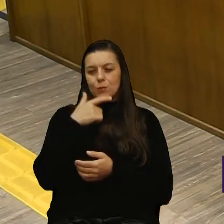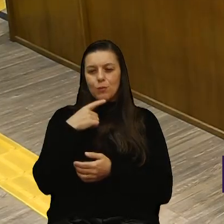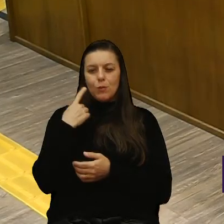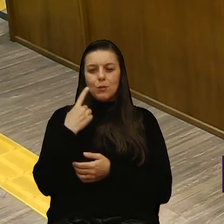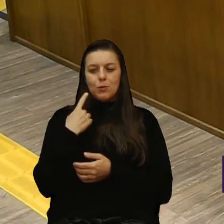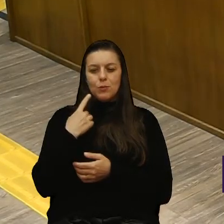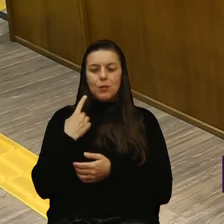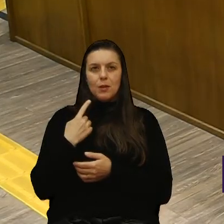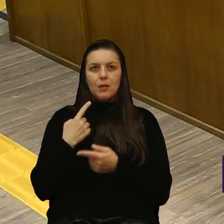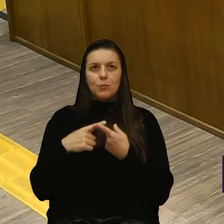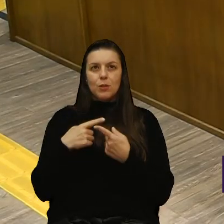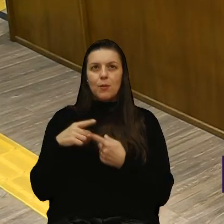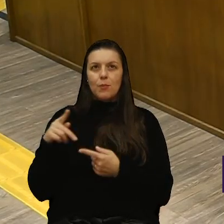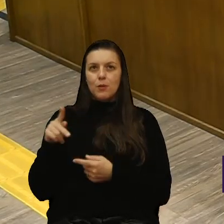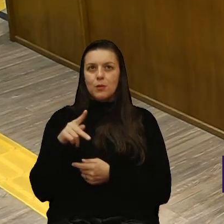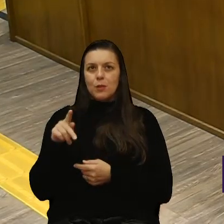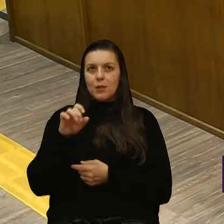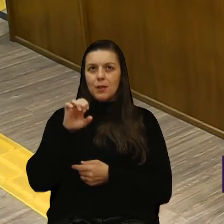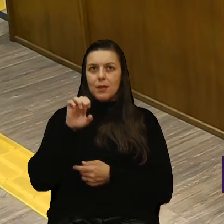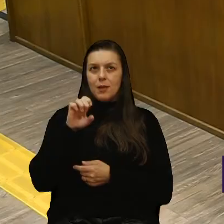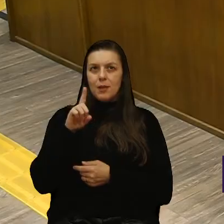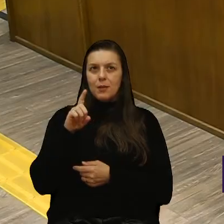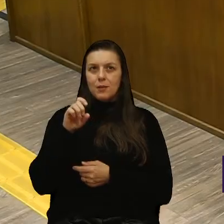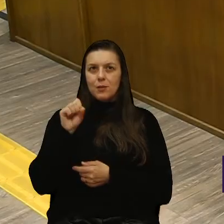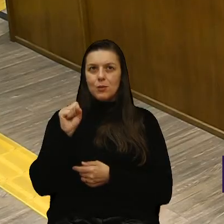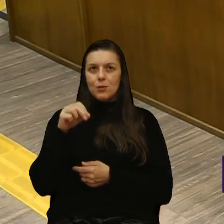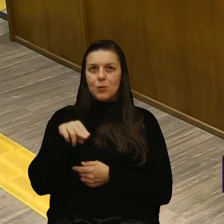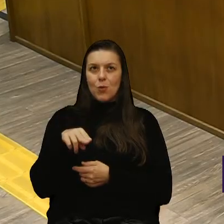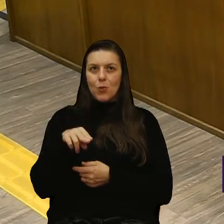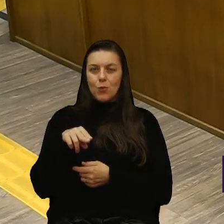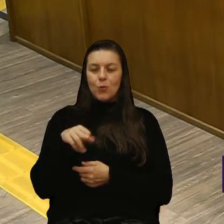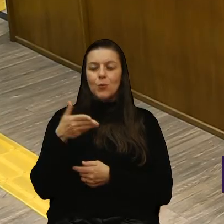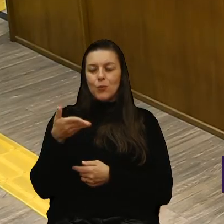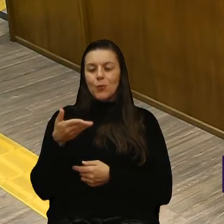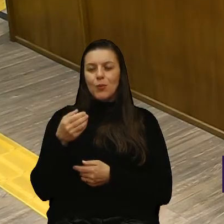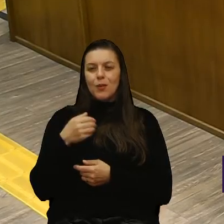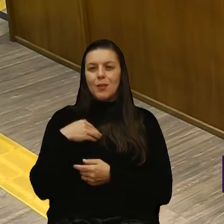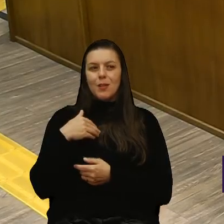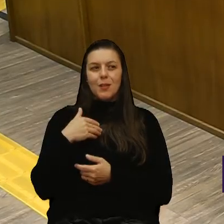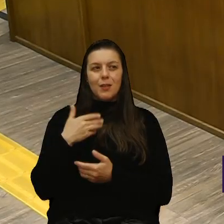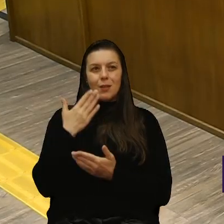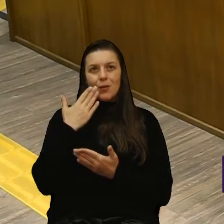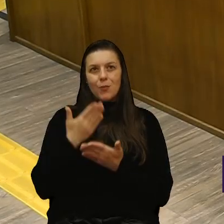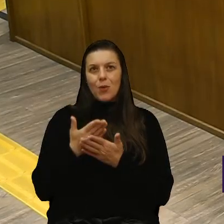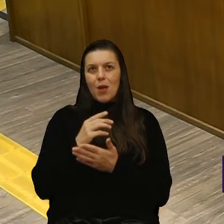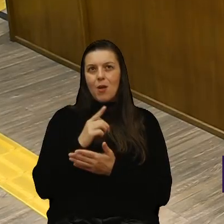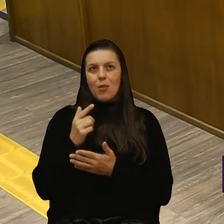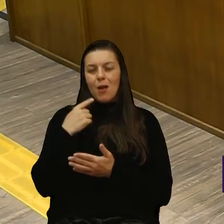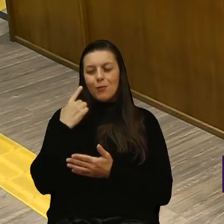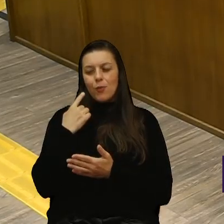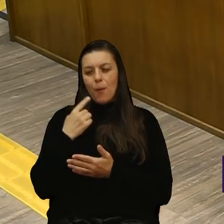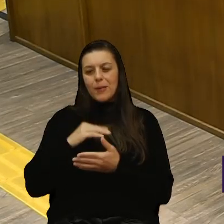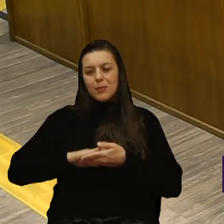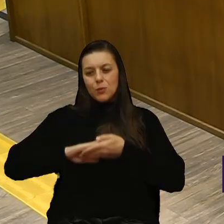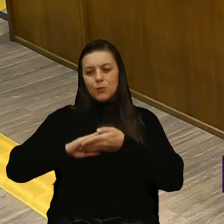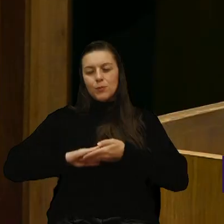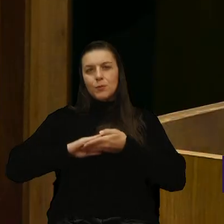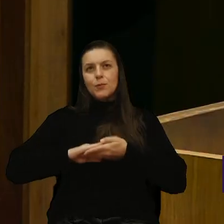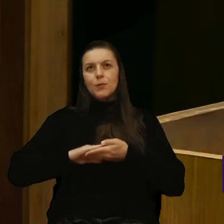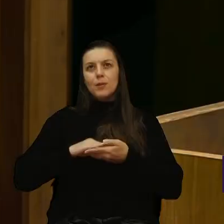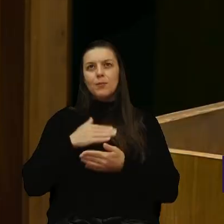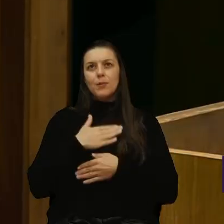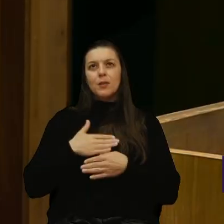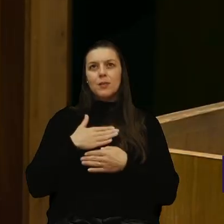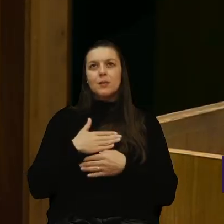hoje, graças ao professor Edson Dinon Marques, me convenceu a seguir a carreira da advocacia. Não tinha pretensão de ser advogado. Meus cumprimentos, professor Edson, um prazer.